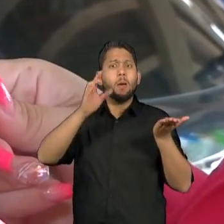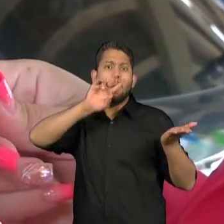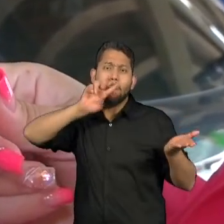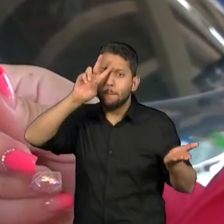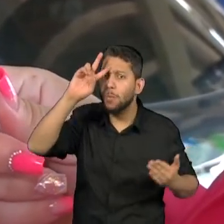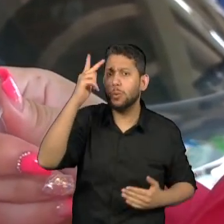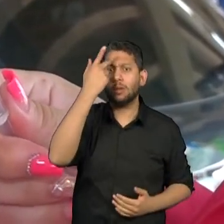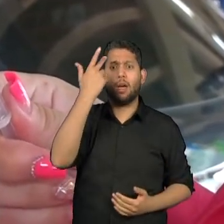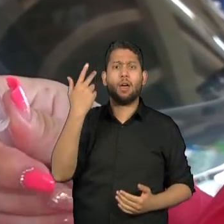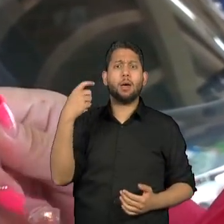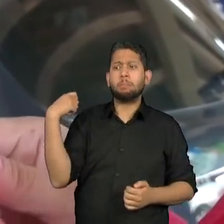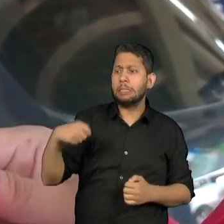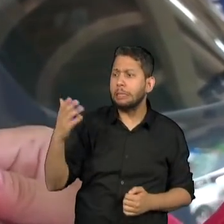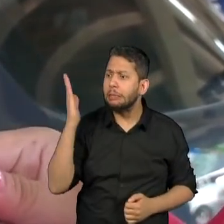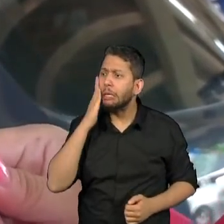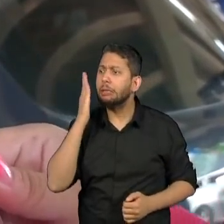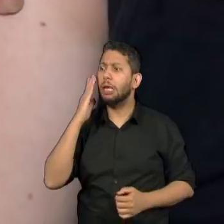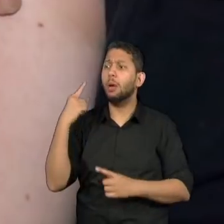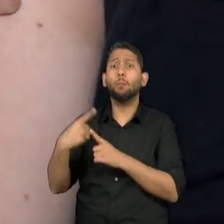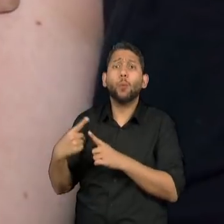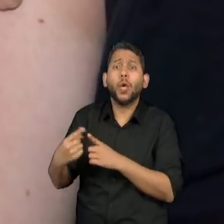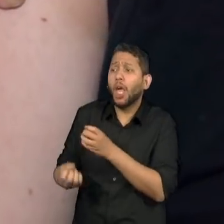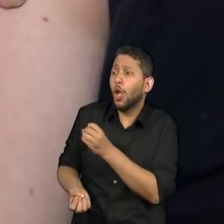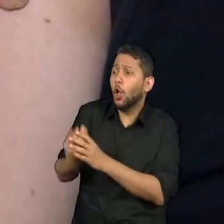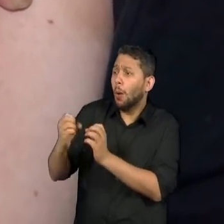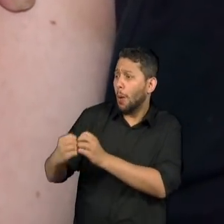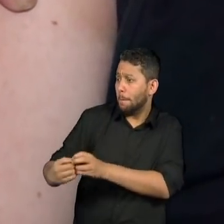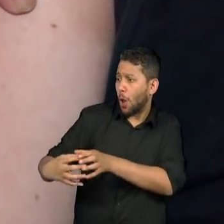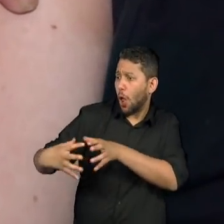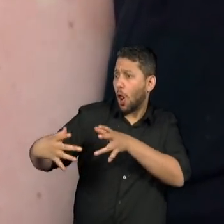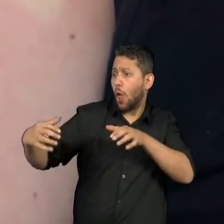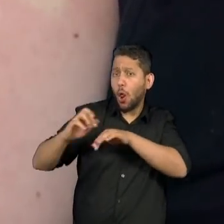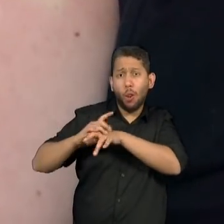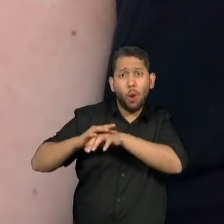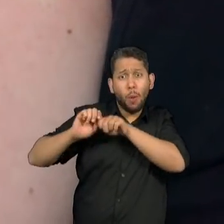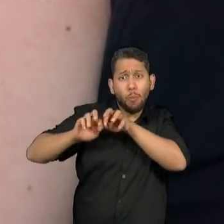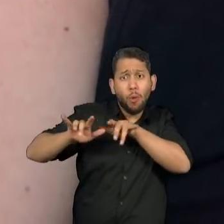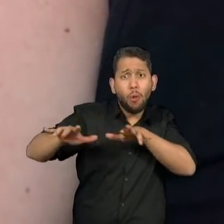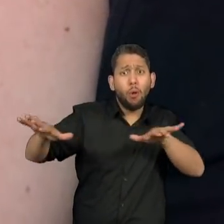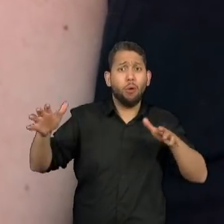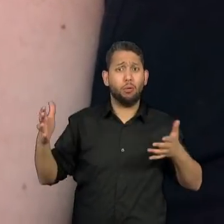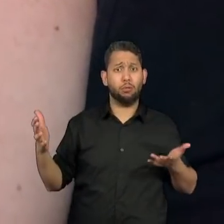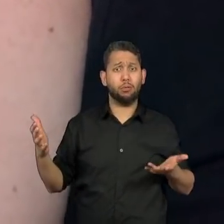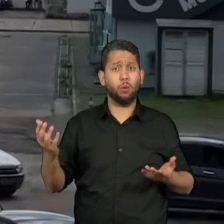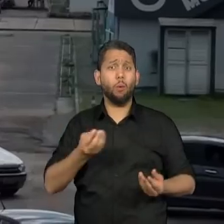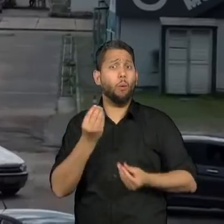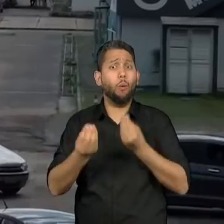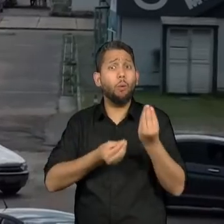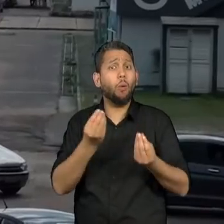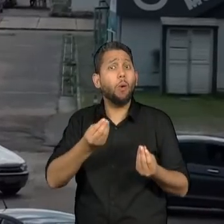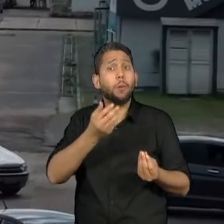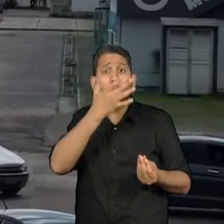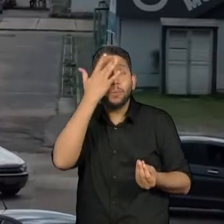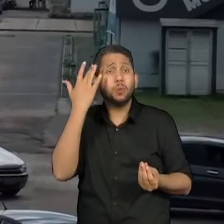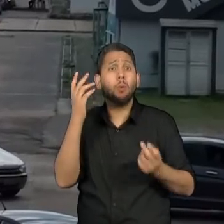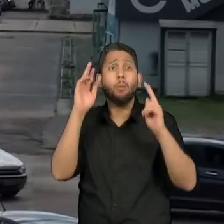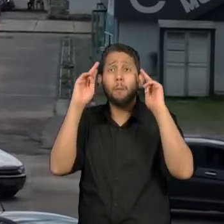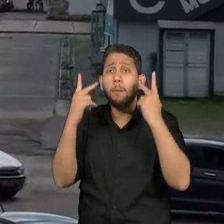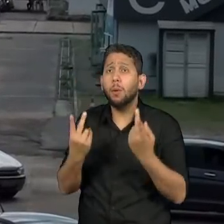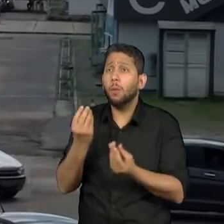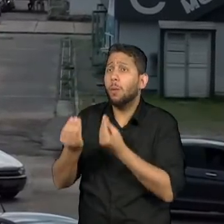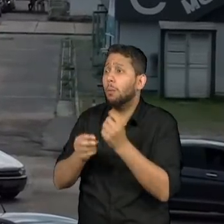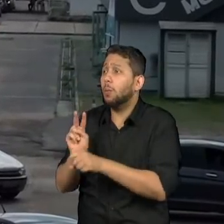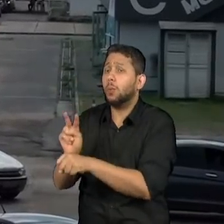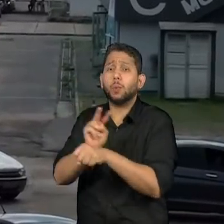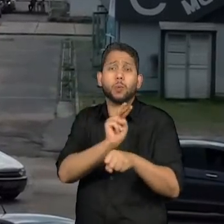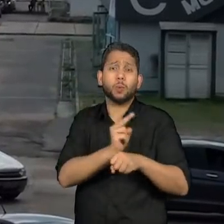por que emergiu uma pandemia, o que a gente está fazendo com o resto dos seres do planeta, como é